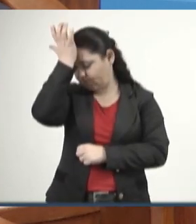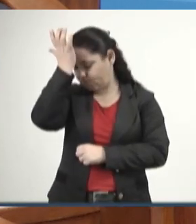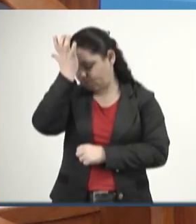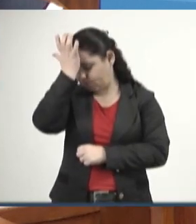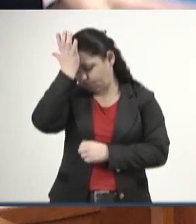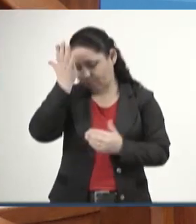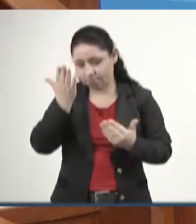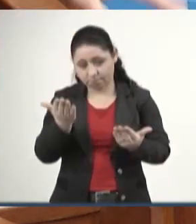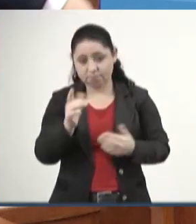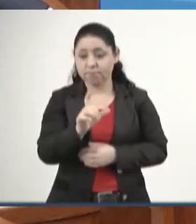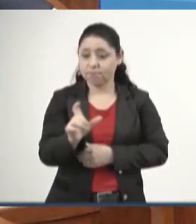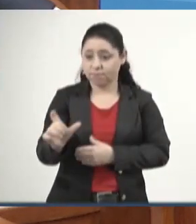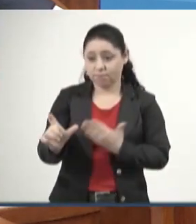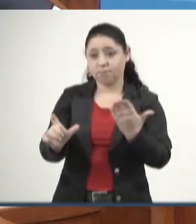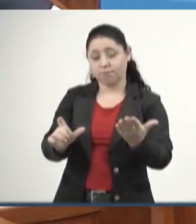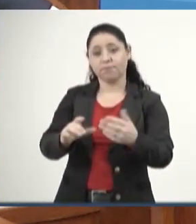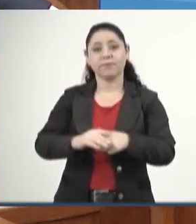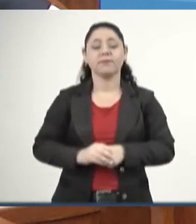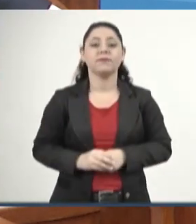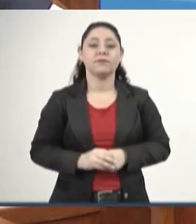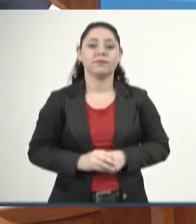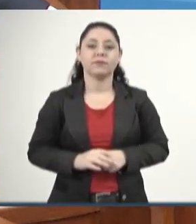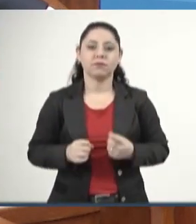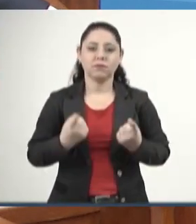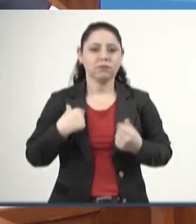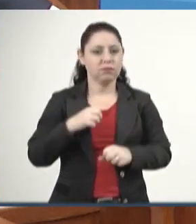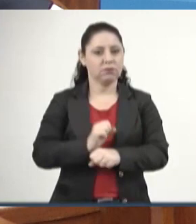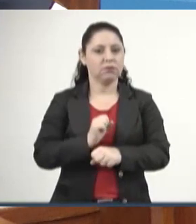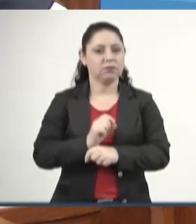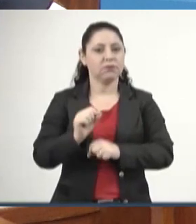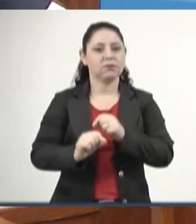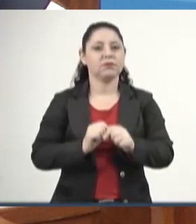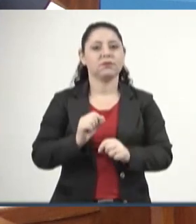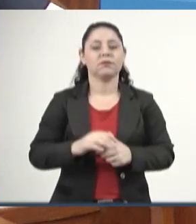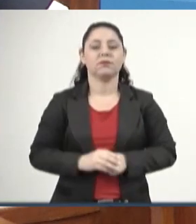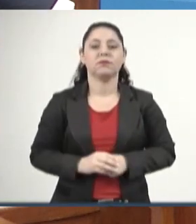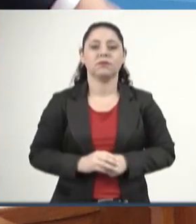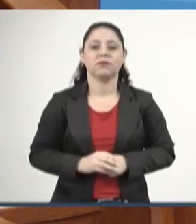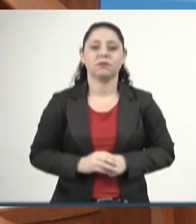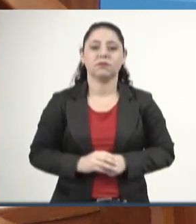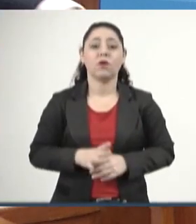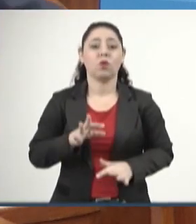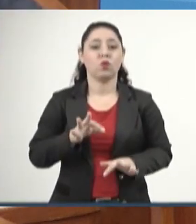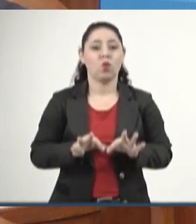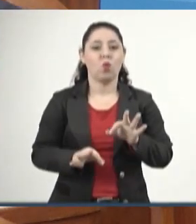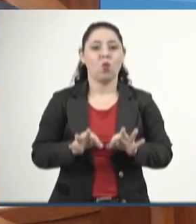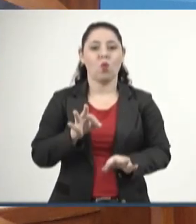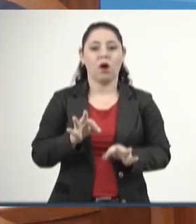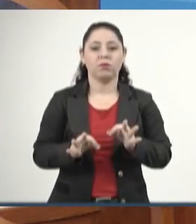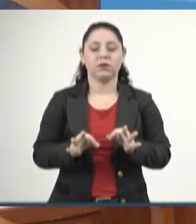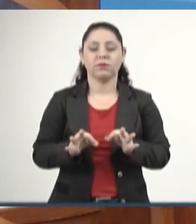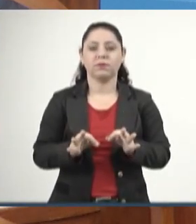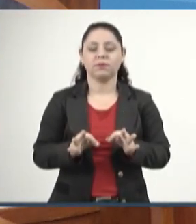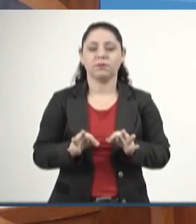Tavares, conceder uma parte de Vossa Excelência, mas nós esperamos que esses julgamentos